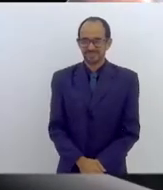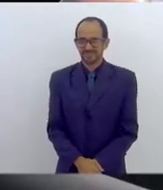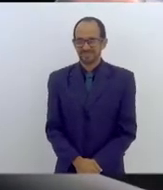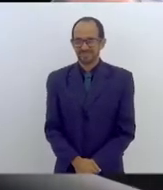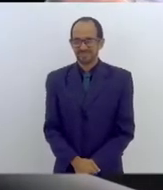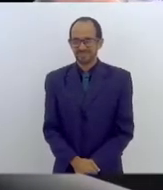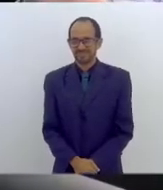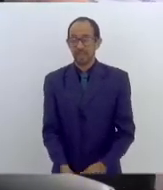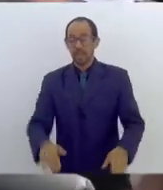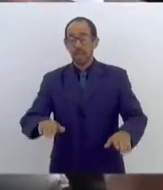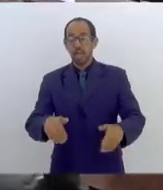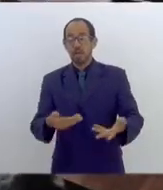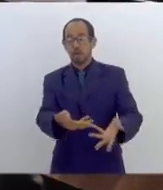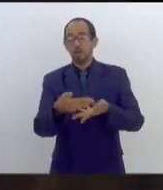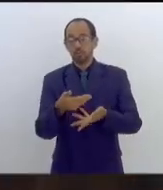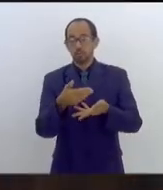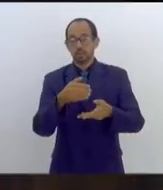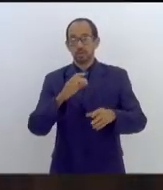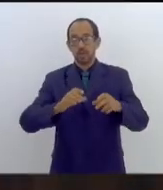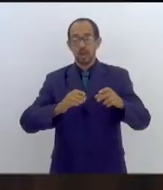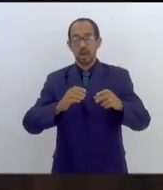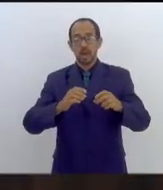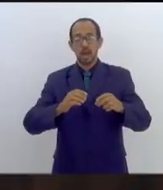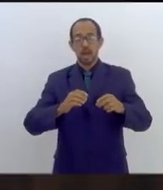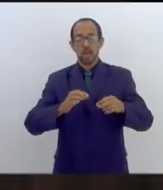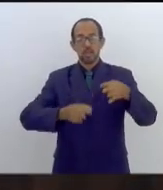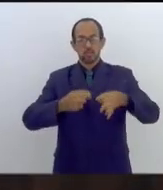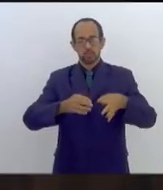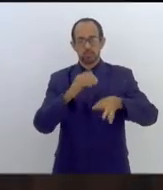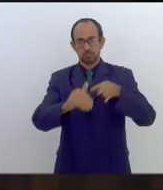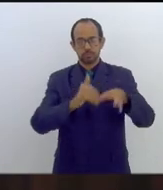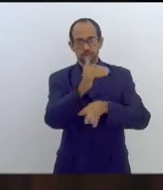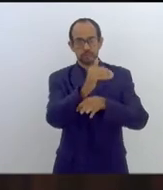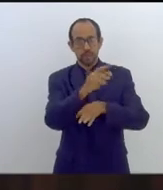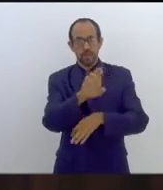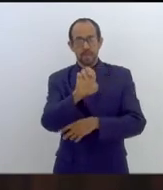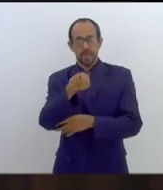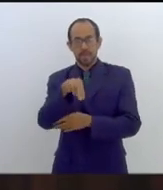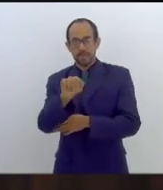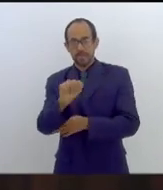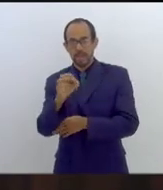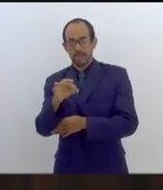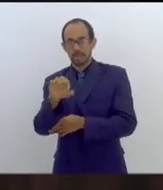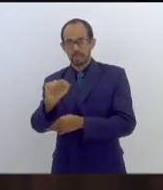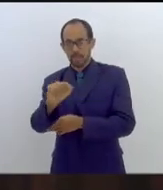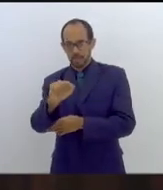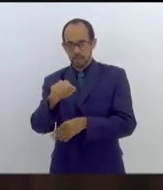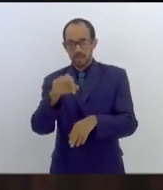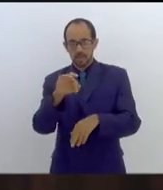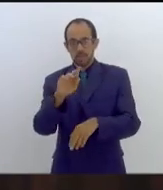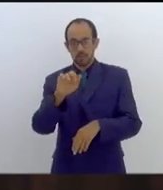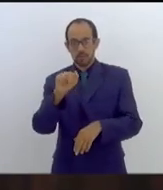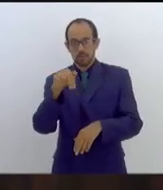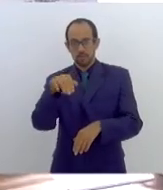convido a desembargadora Doutora Renata França para estar conosco a mesa por favor